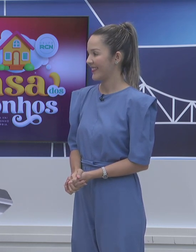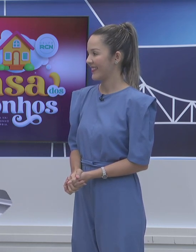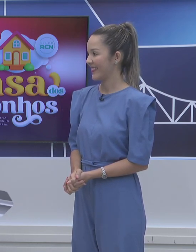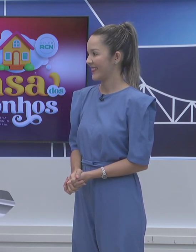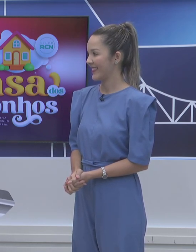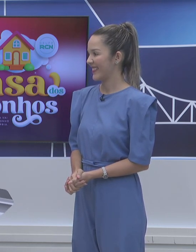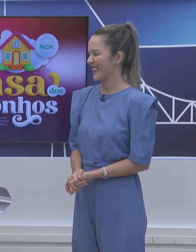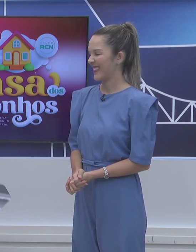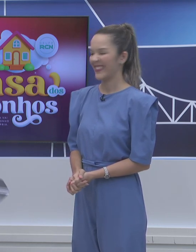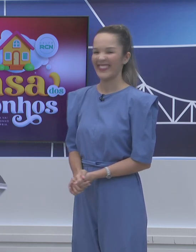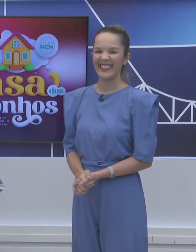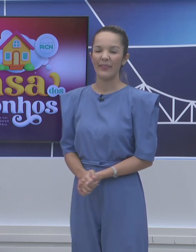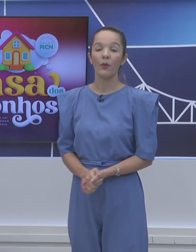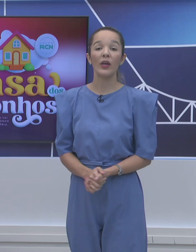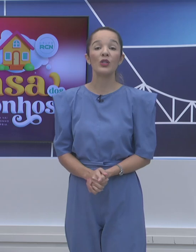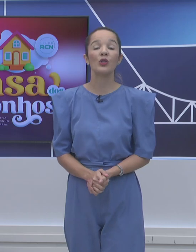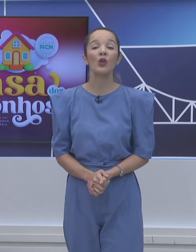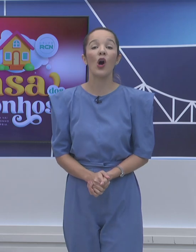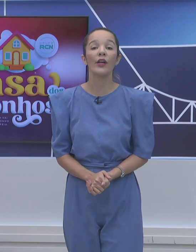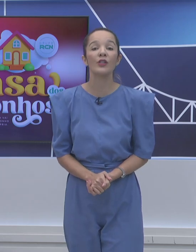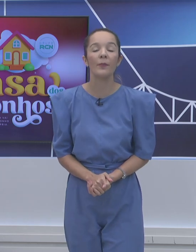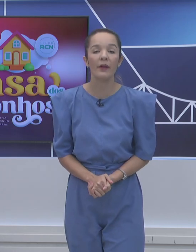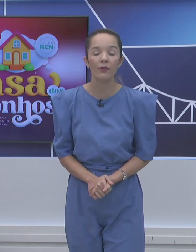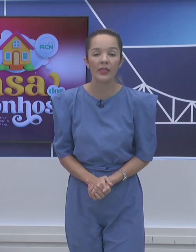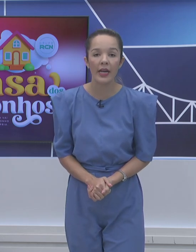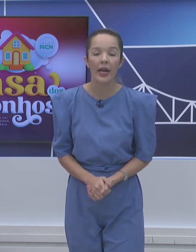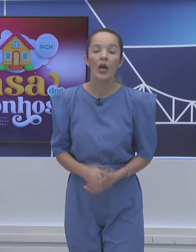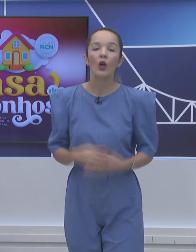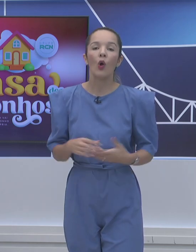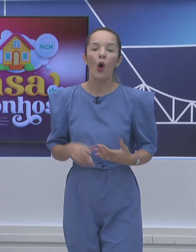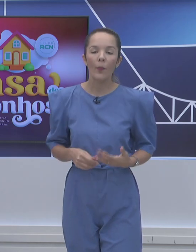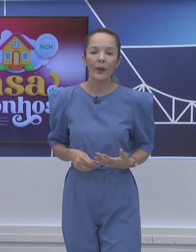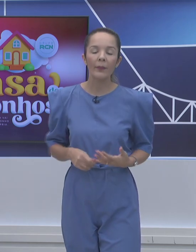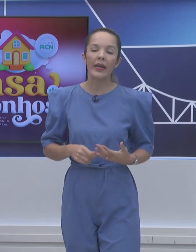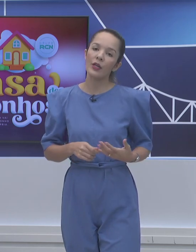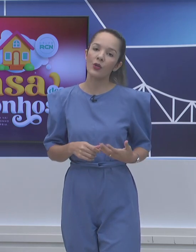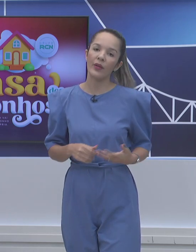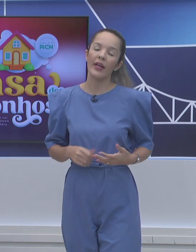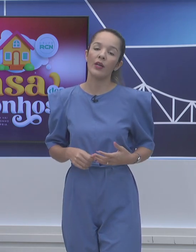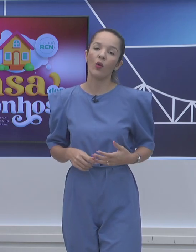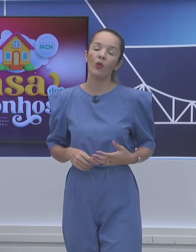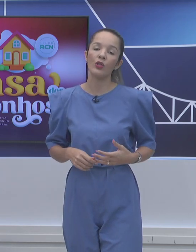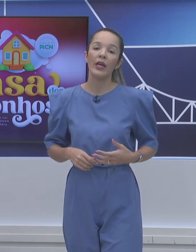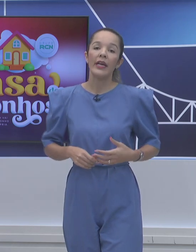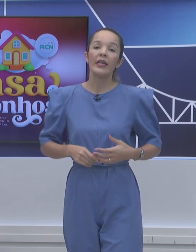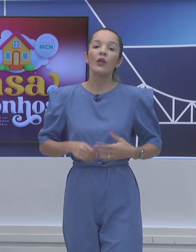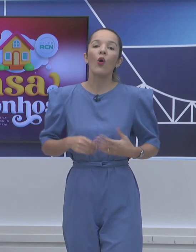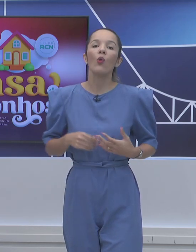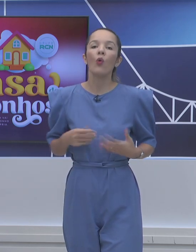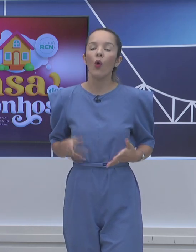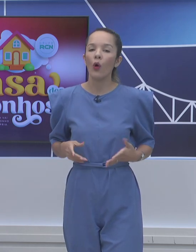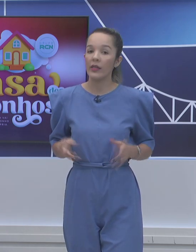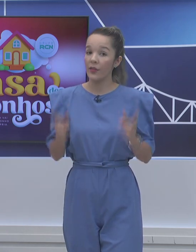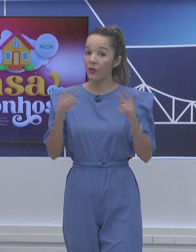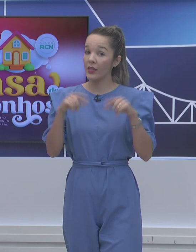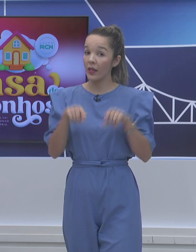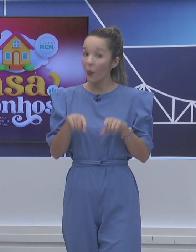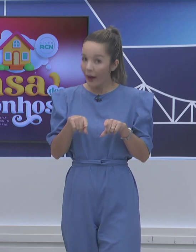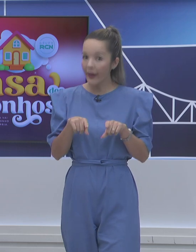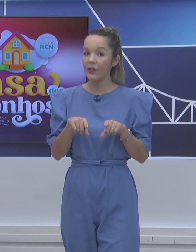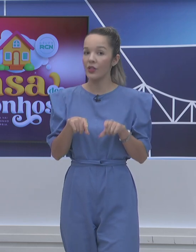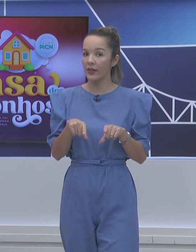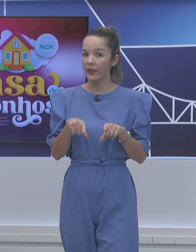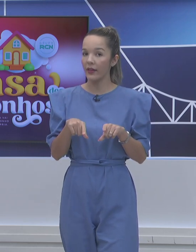promoção, já com o pezinho ali, ó. Boa sorte para você. Compra, preenche o QR Code e concorra. Se você